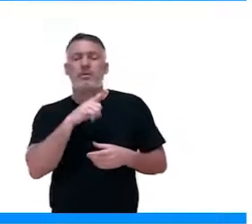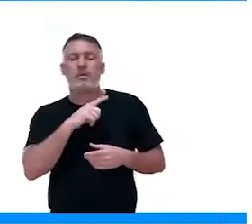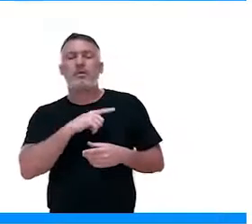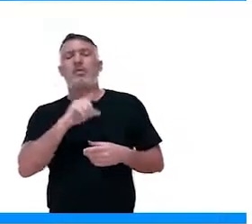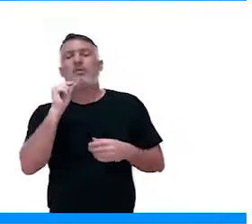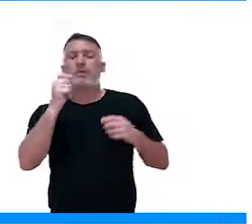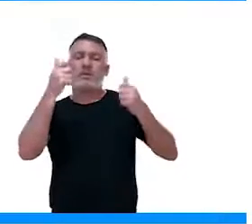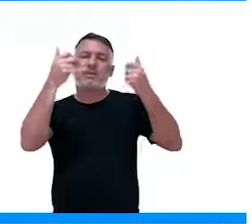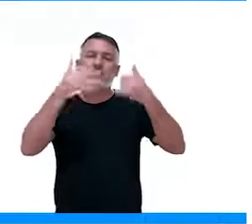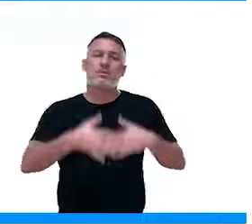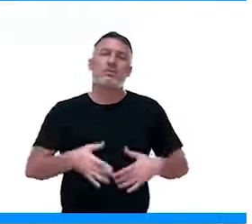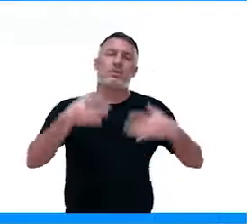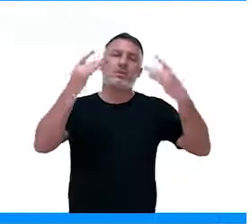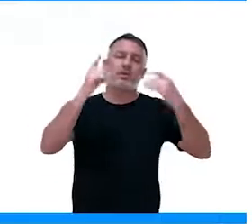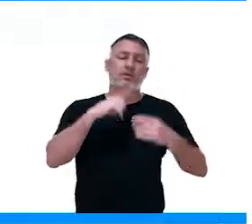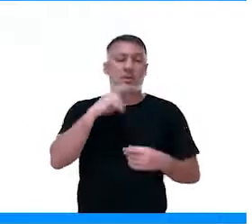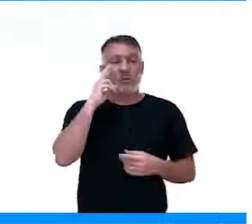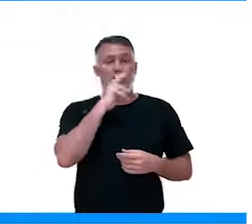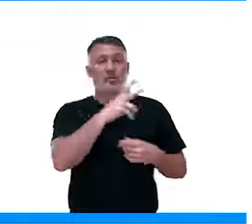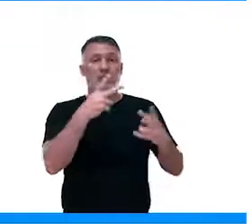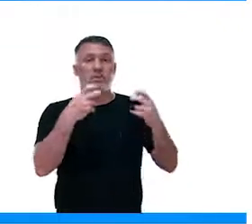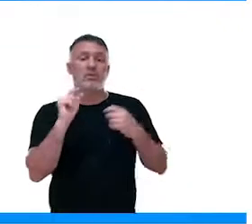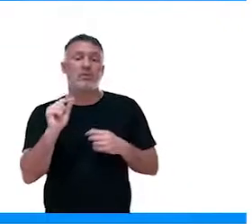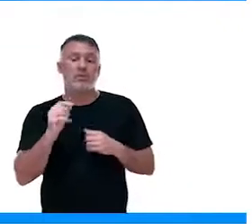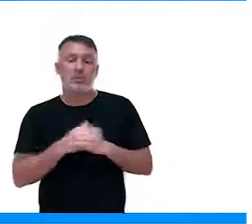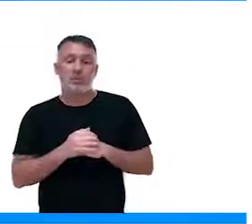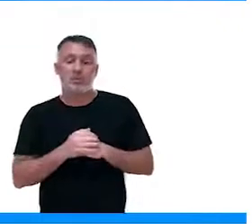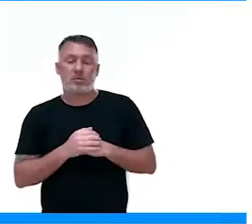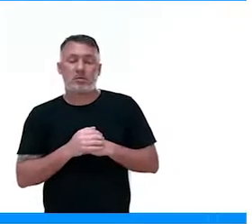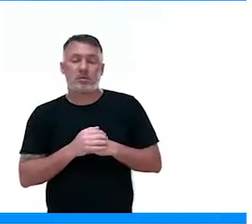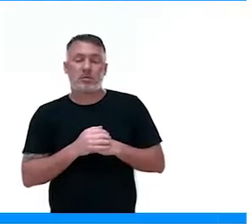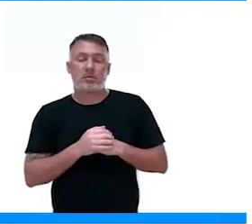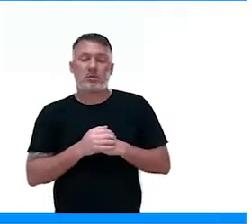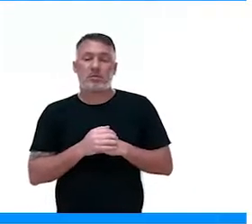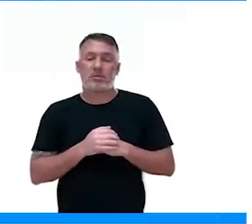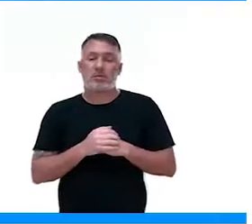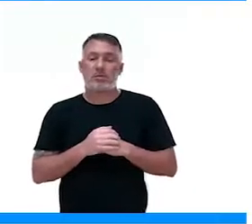traz toda uma explicação. Você pode observar